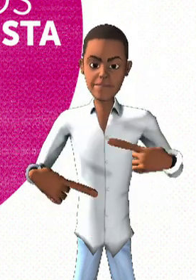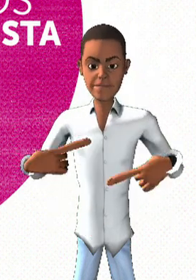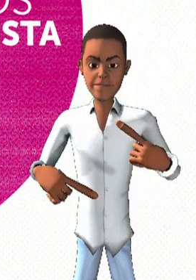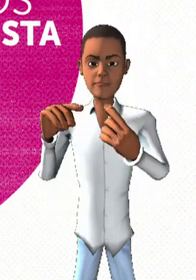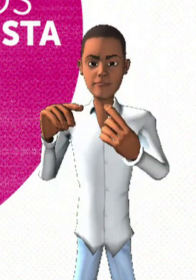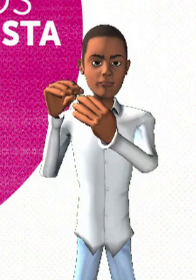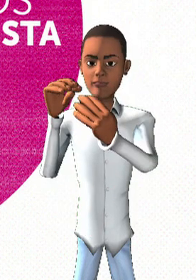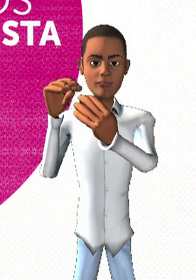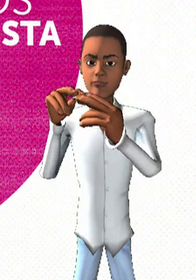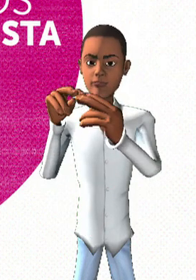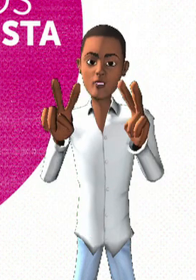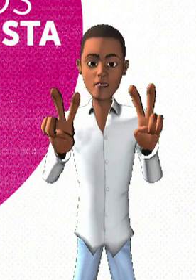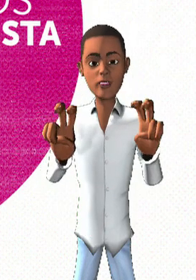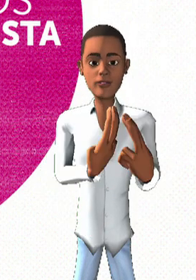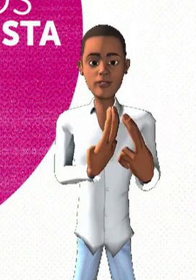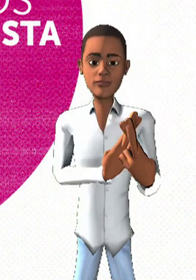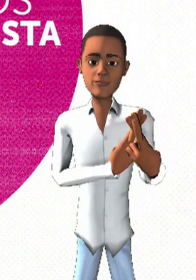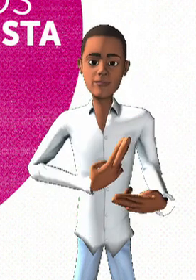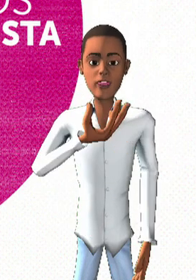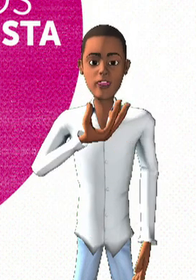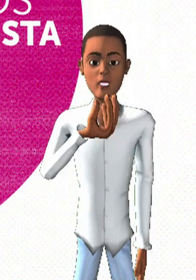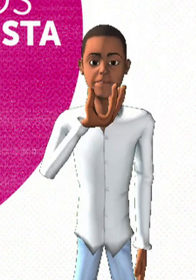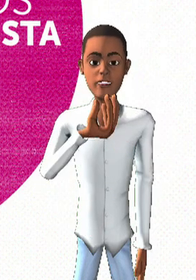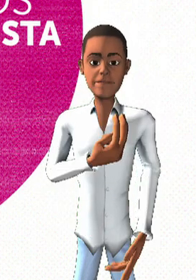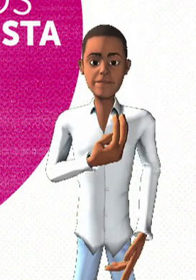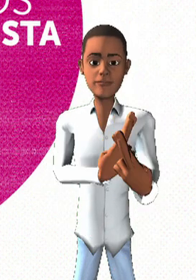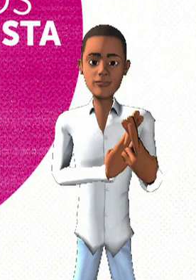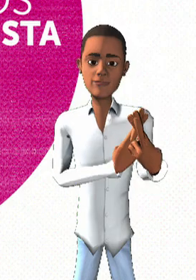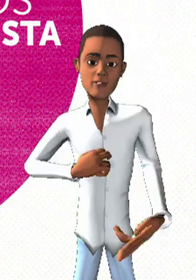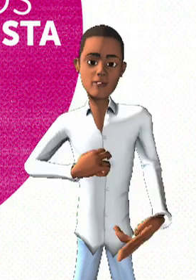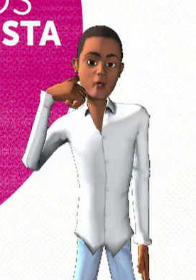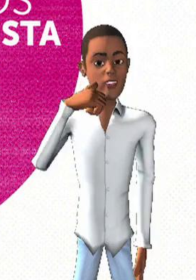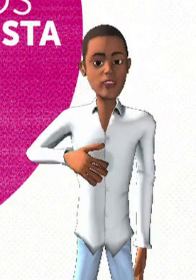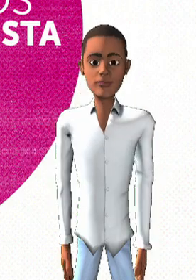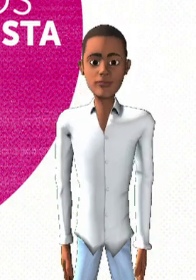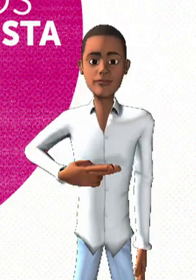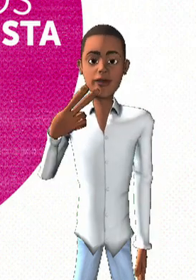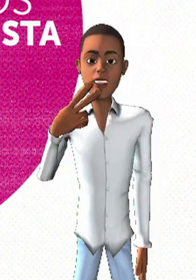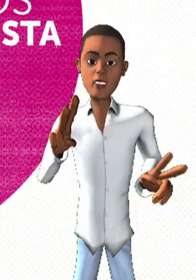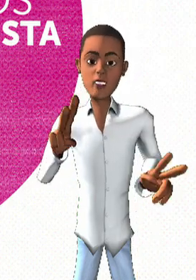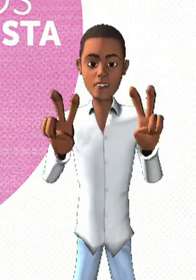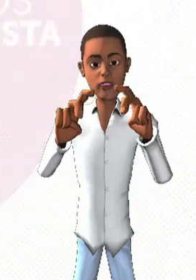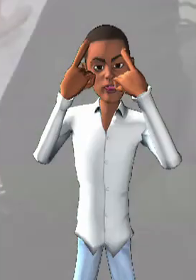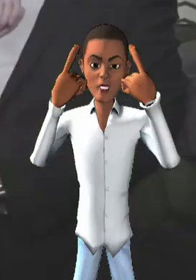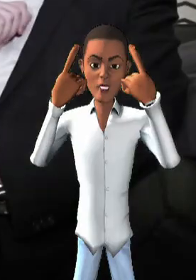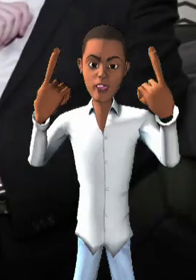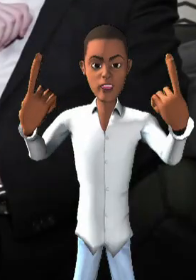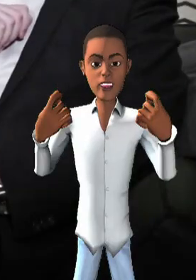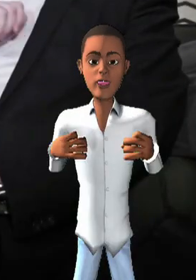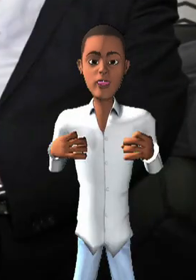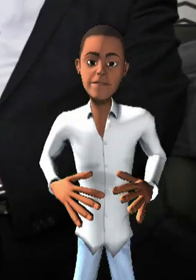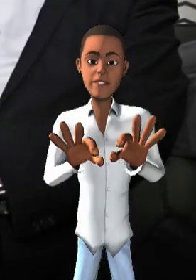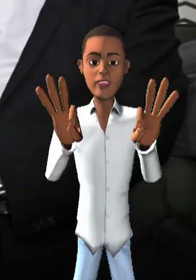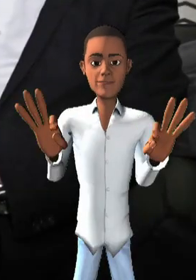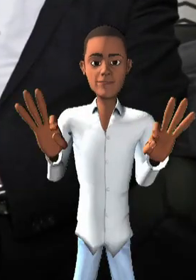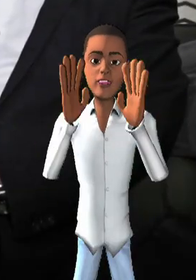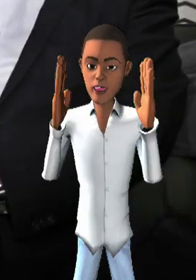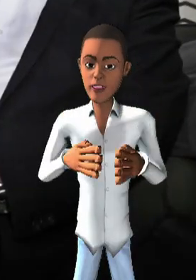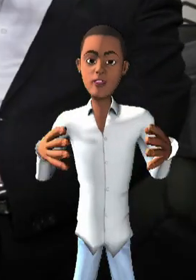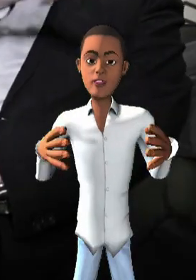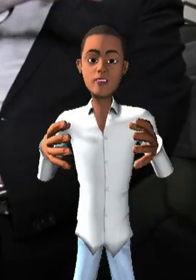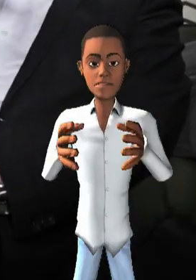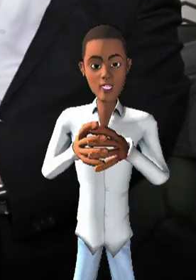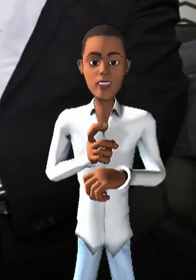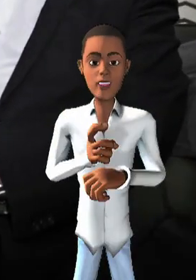Elas não acreditam que o homem tem um papel específico, que a mulher tem um papel específico. Para falar sobre violência, vamos simplificar um pouco e